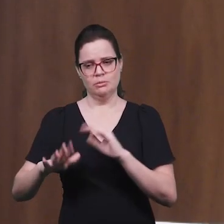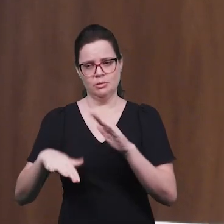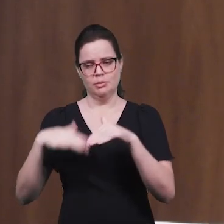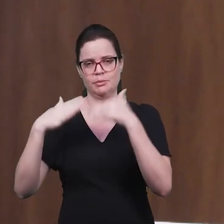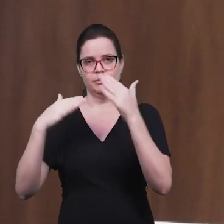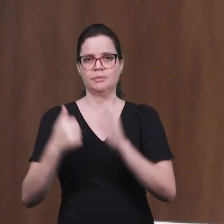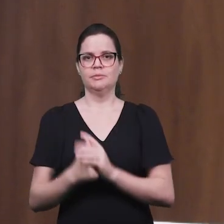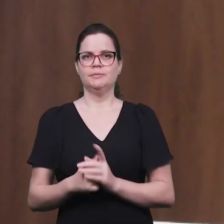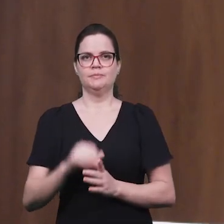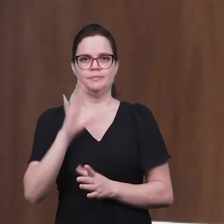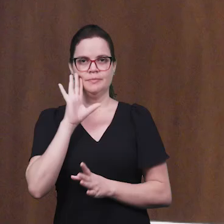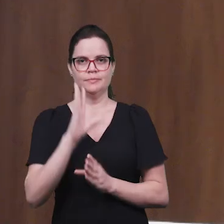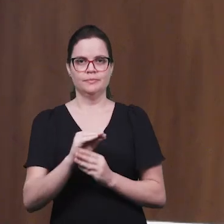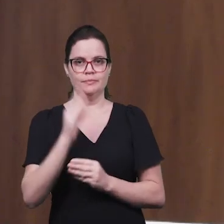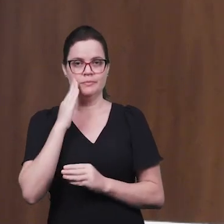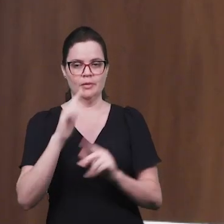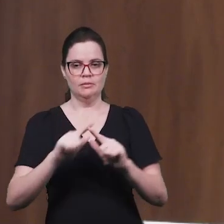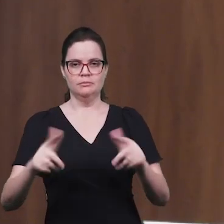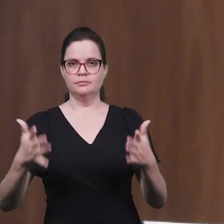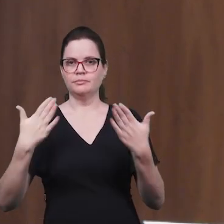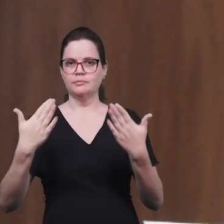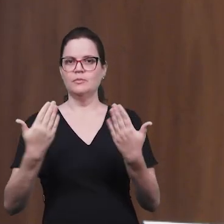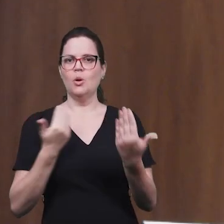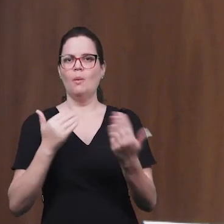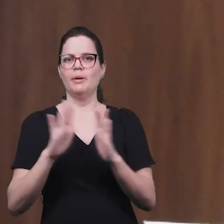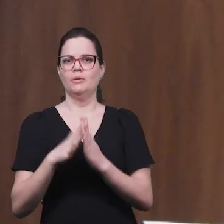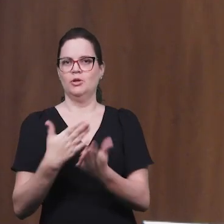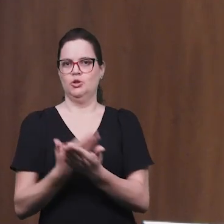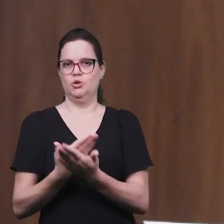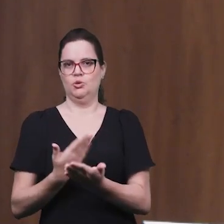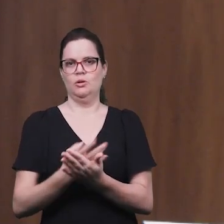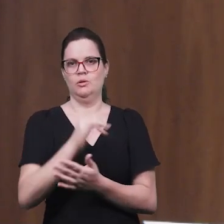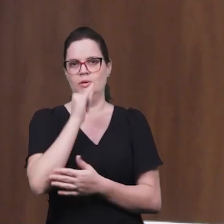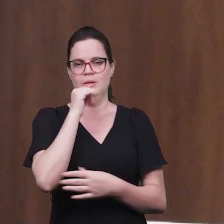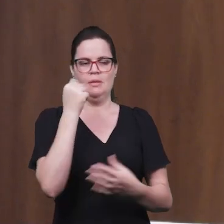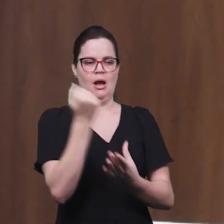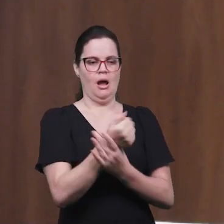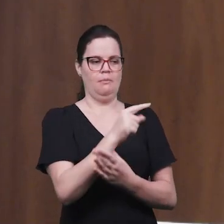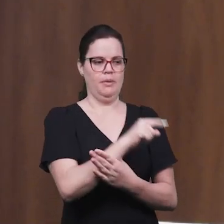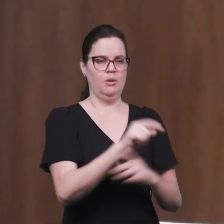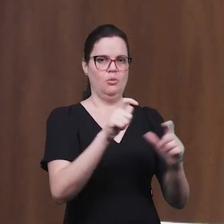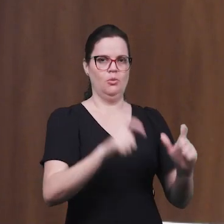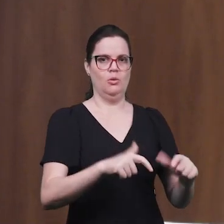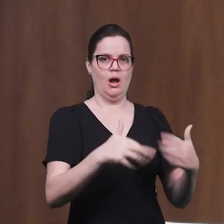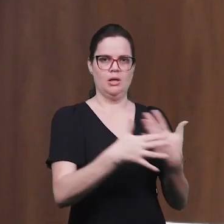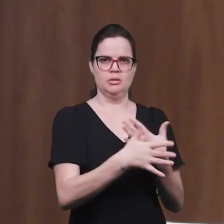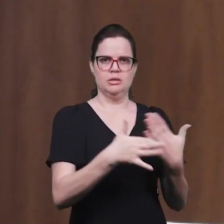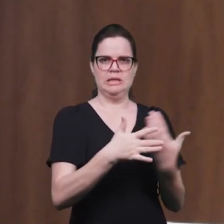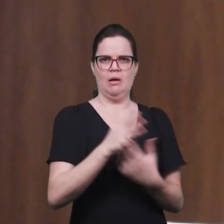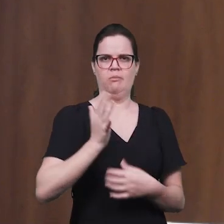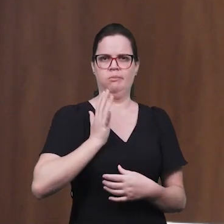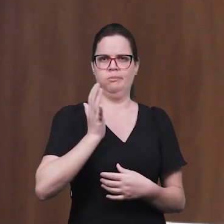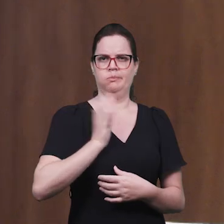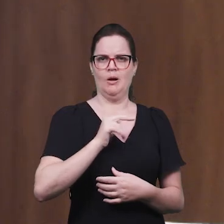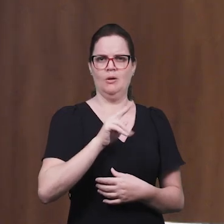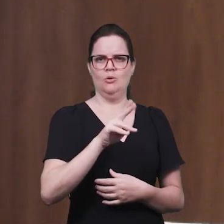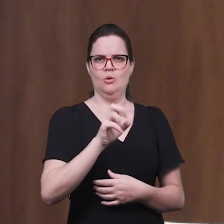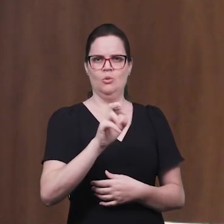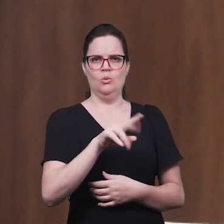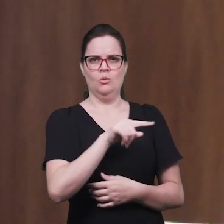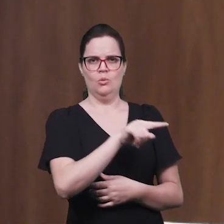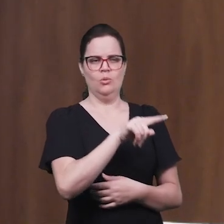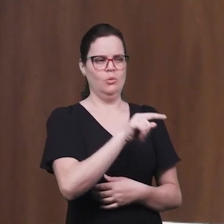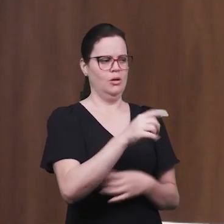deserto, era uma grande escola. Abraão, por exemplo, Deus o tirou de uma grande cidade, Ur dos